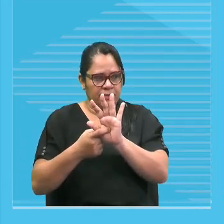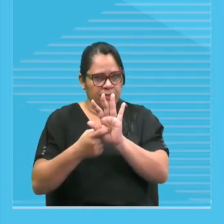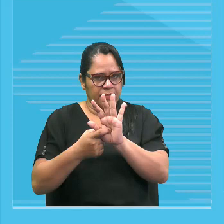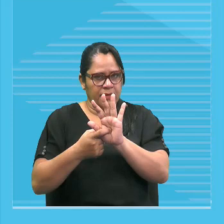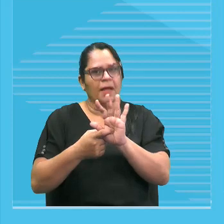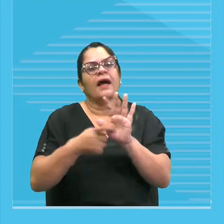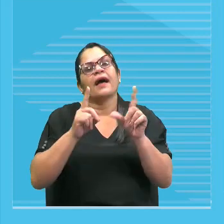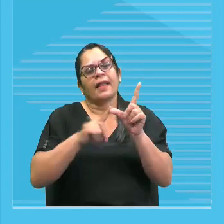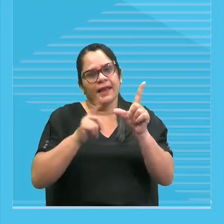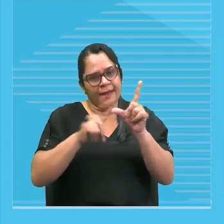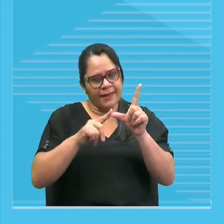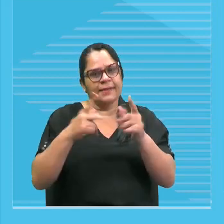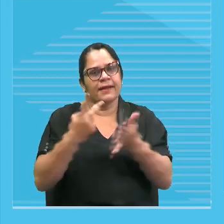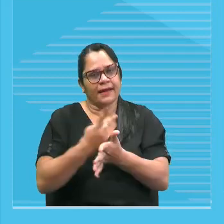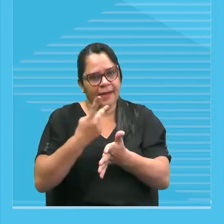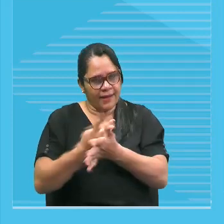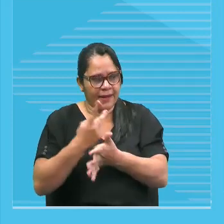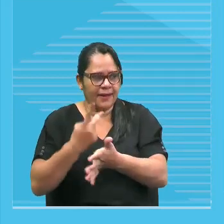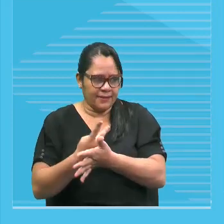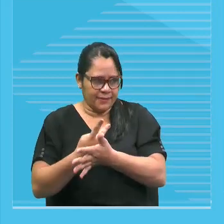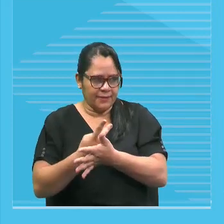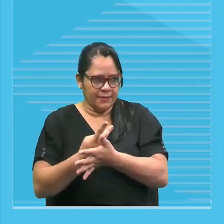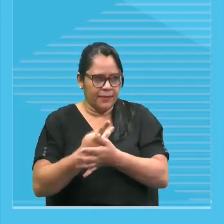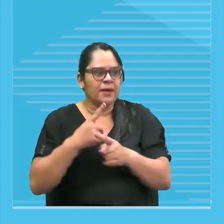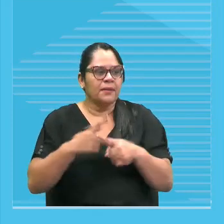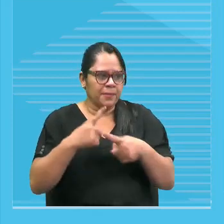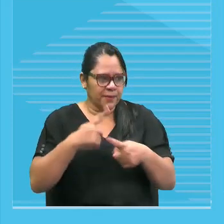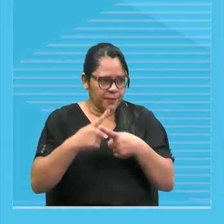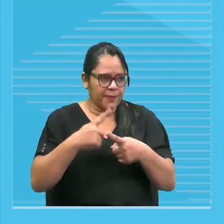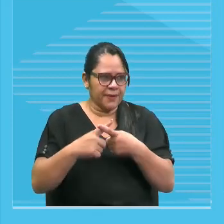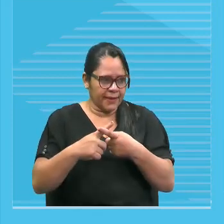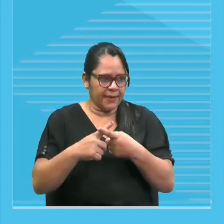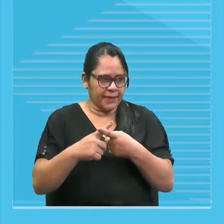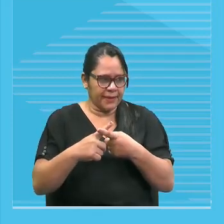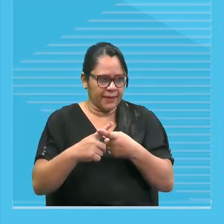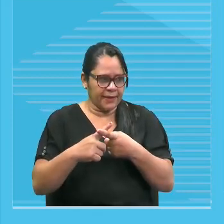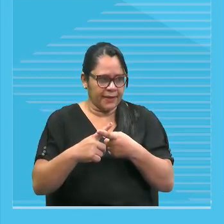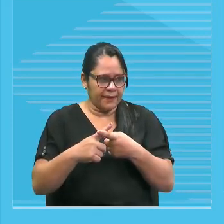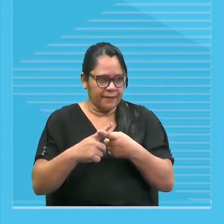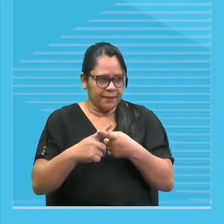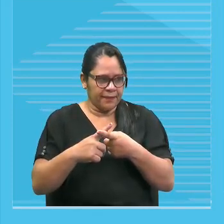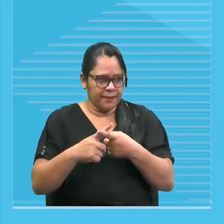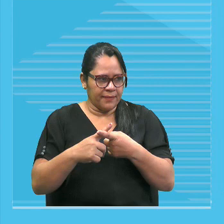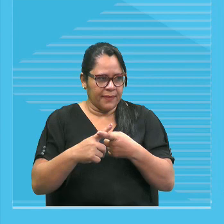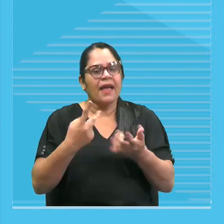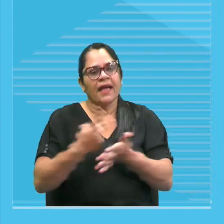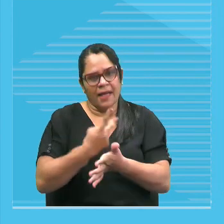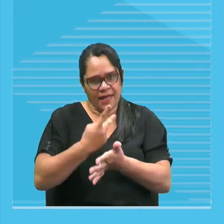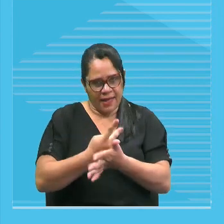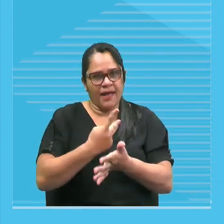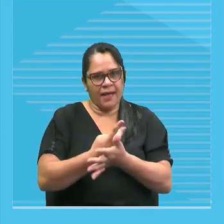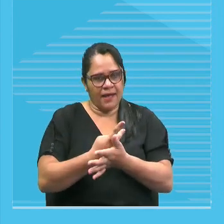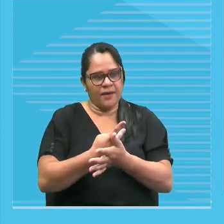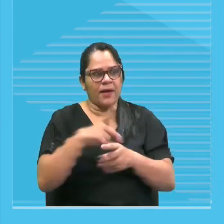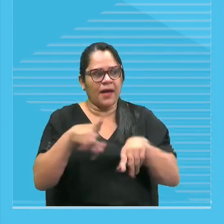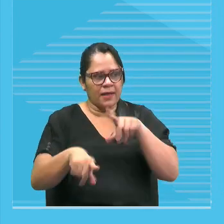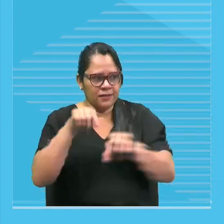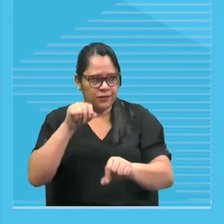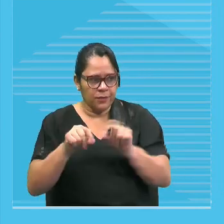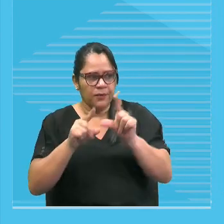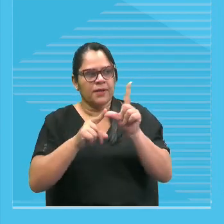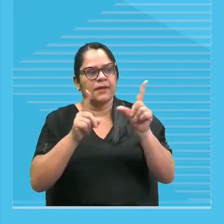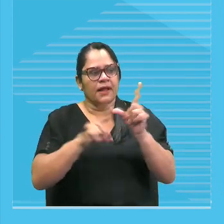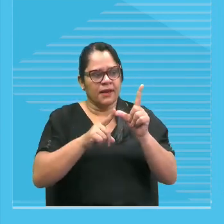porque mexeram no slide e Não colocaram a animação no lugar mas a resposta é a letra e não a letra D viu